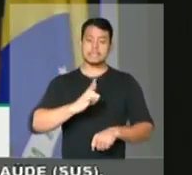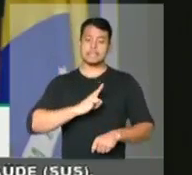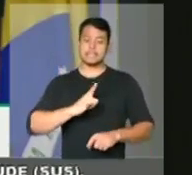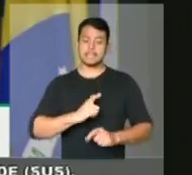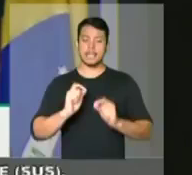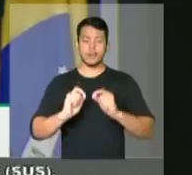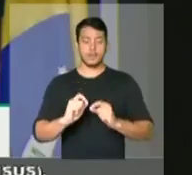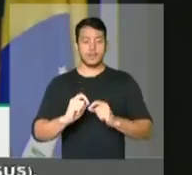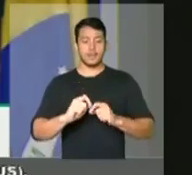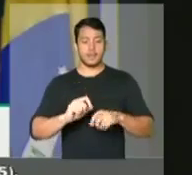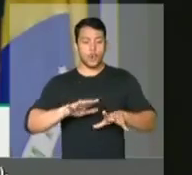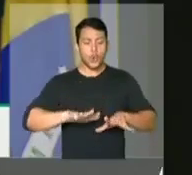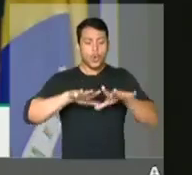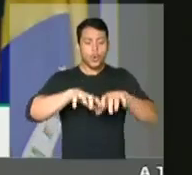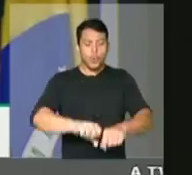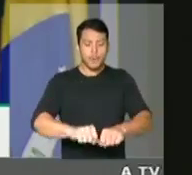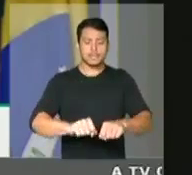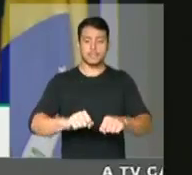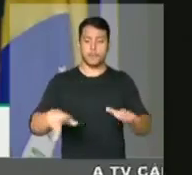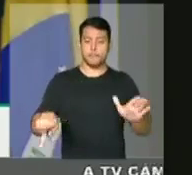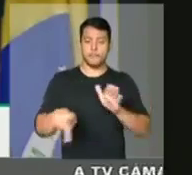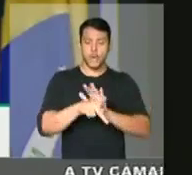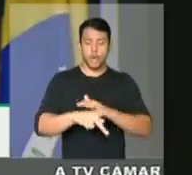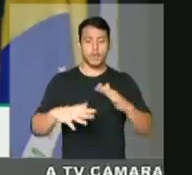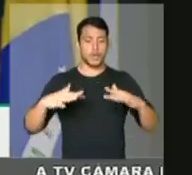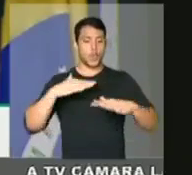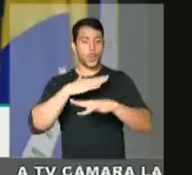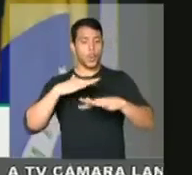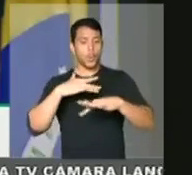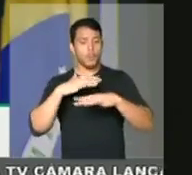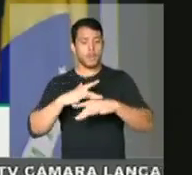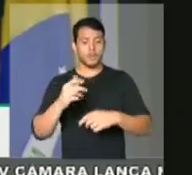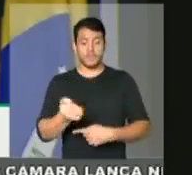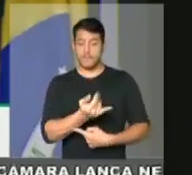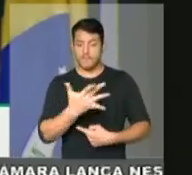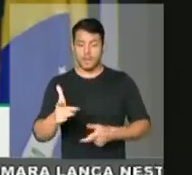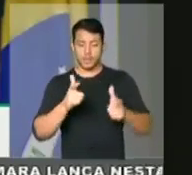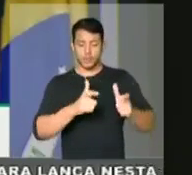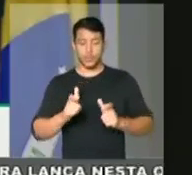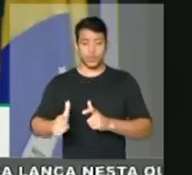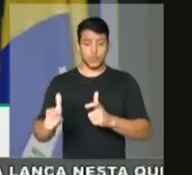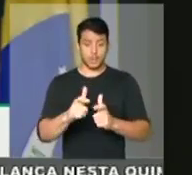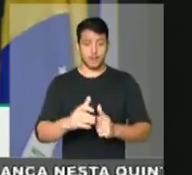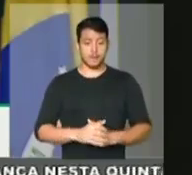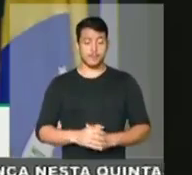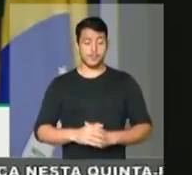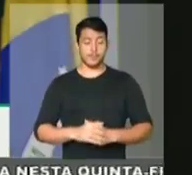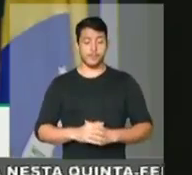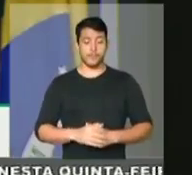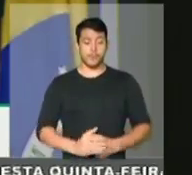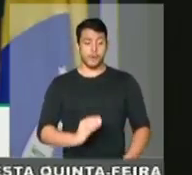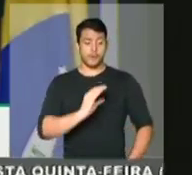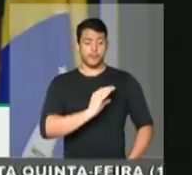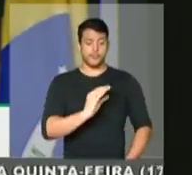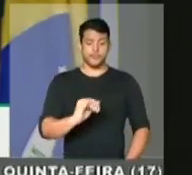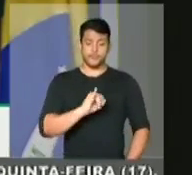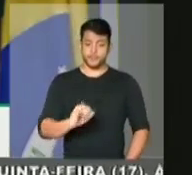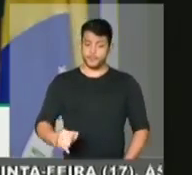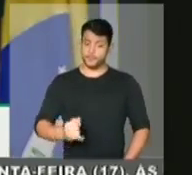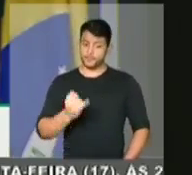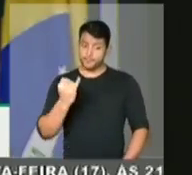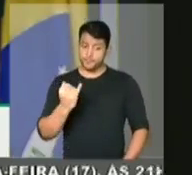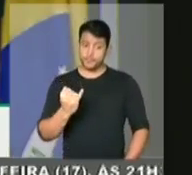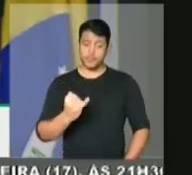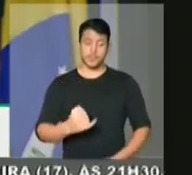este assunto será melhor equacionado se for tratado de forma local. A Comissão de Constituição e Justiça,